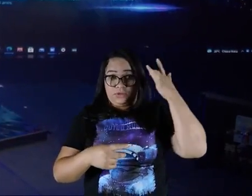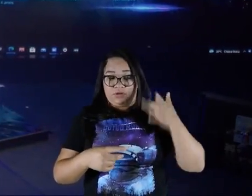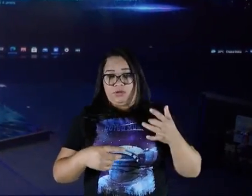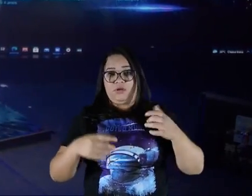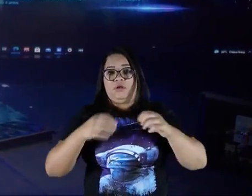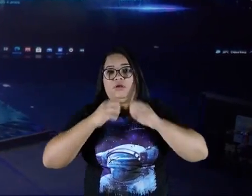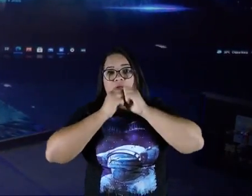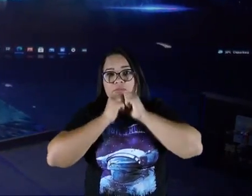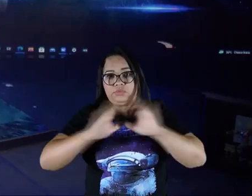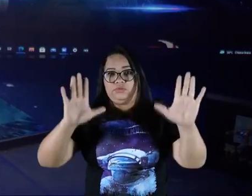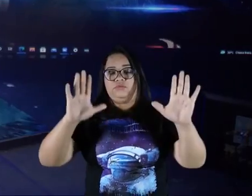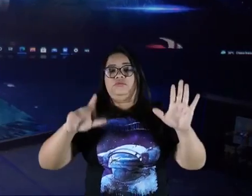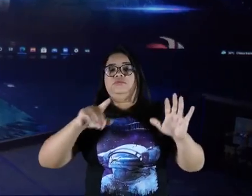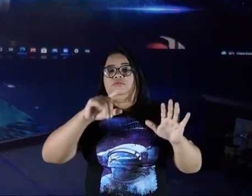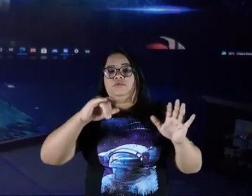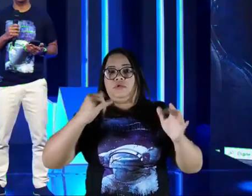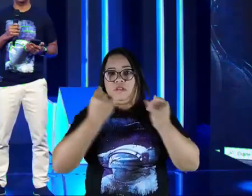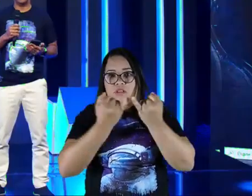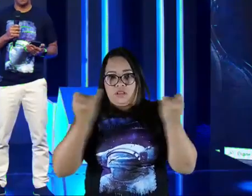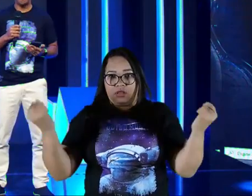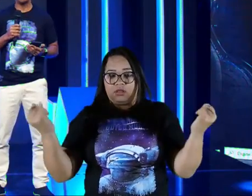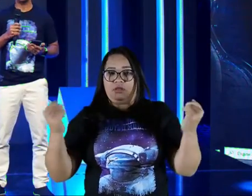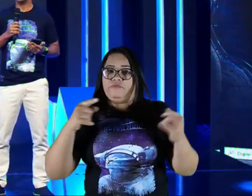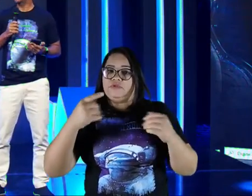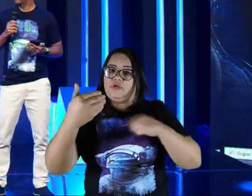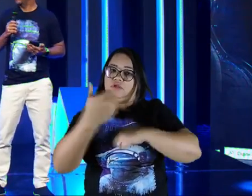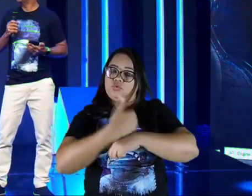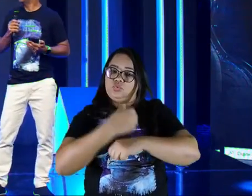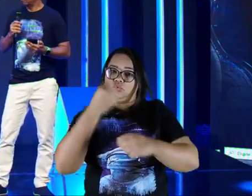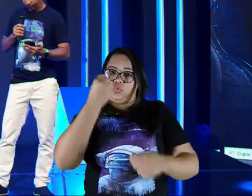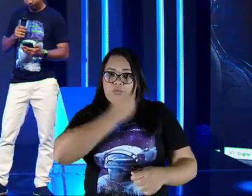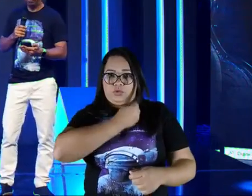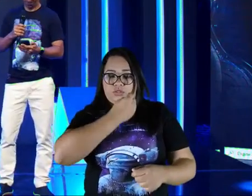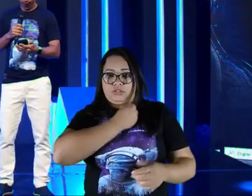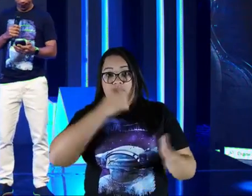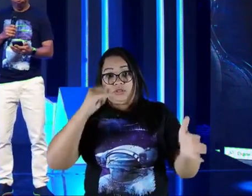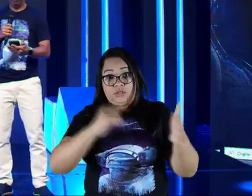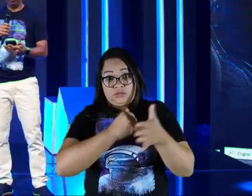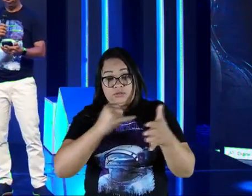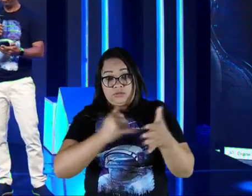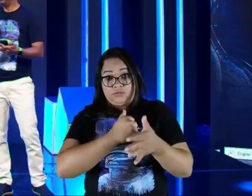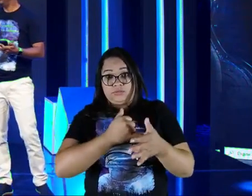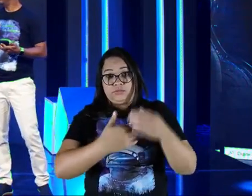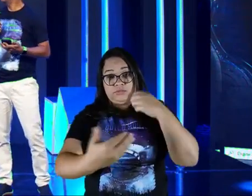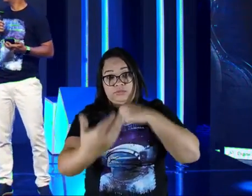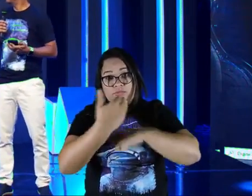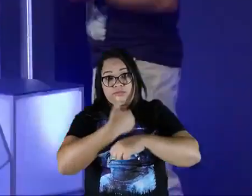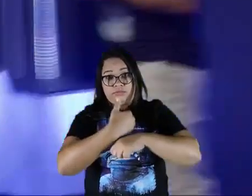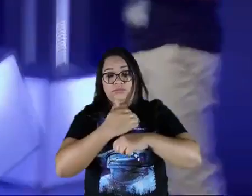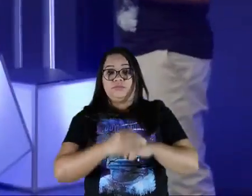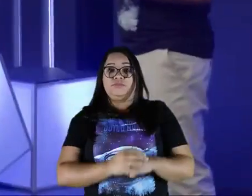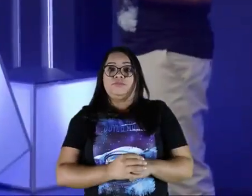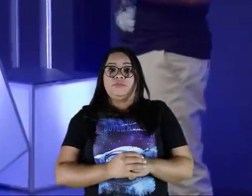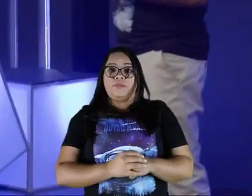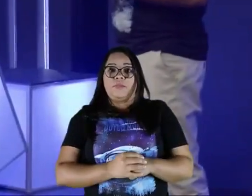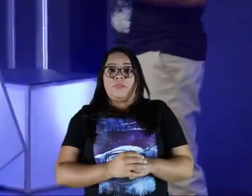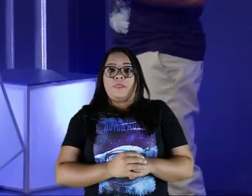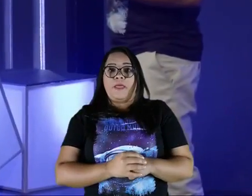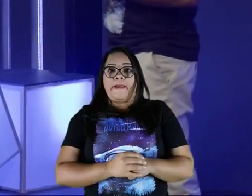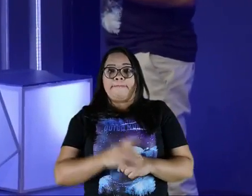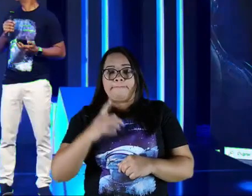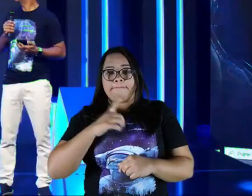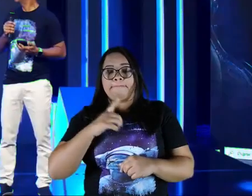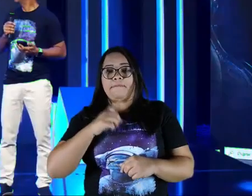a gente liberar o link, você vai entrar com o seu número de inscrição, pastor Sóstines, e aí você vai acessar ali no sistema e você vai ter acesso